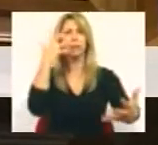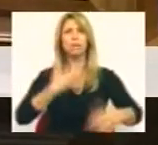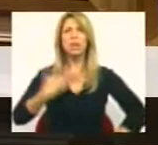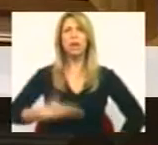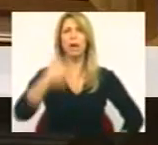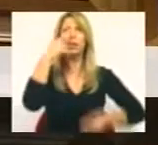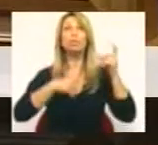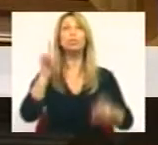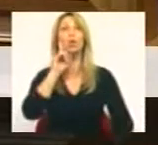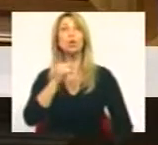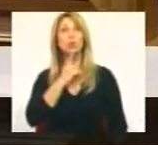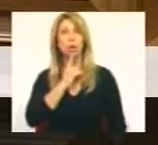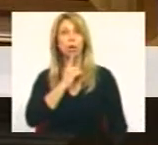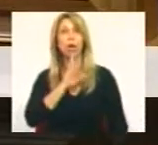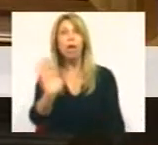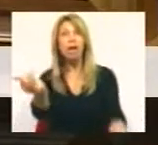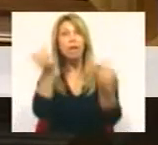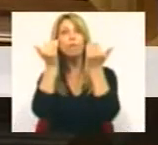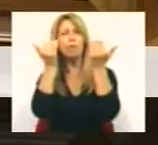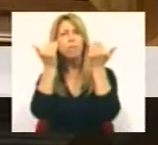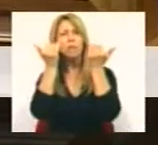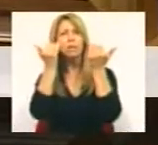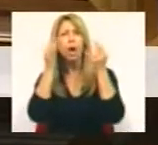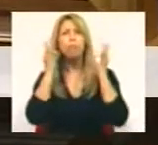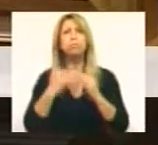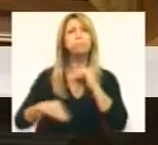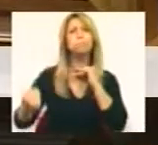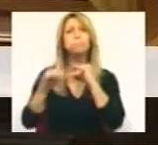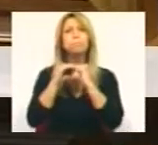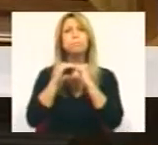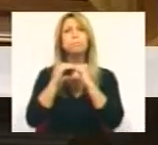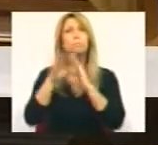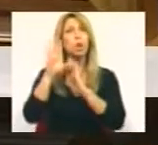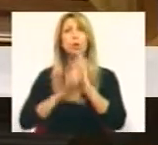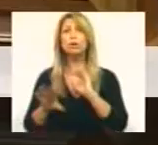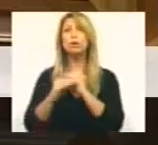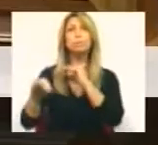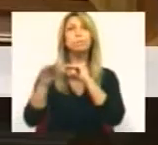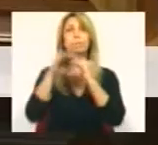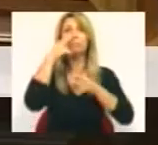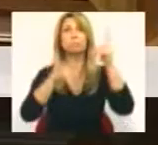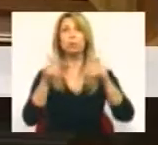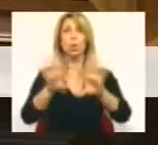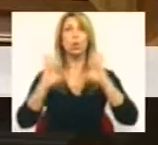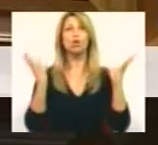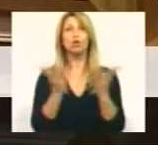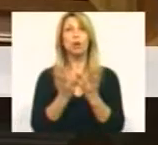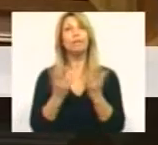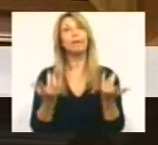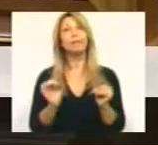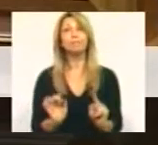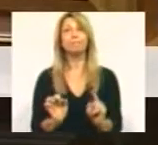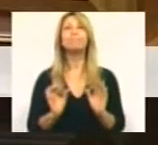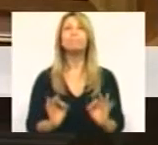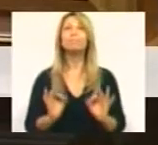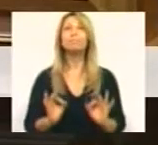receberem a informação em condições de igualdade com o público em geral. Ora, é isto justamente que está